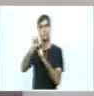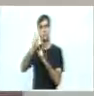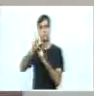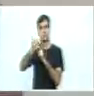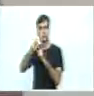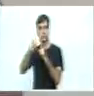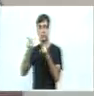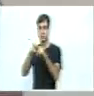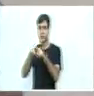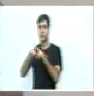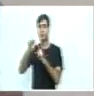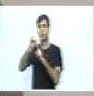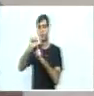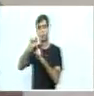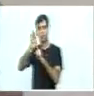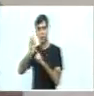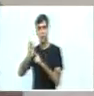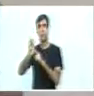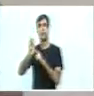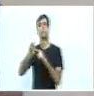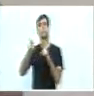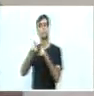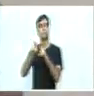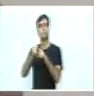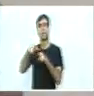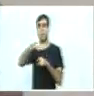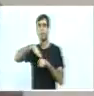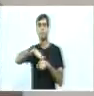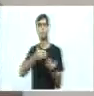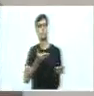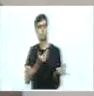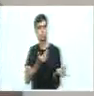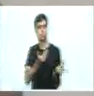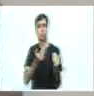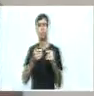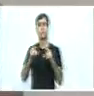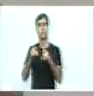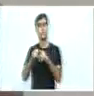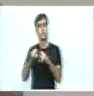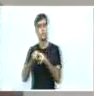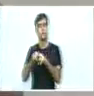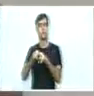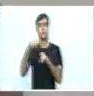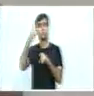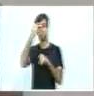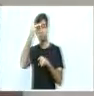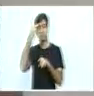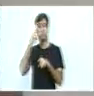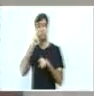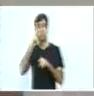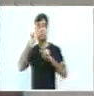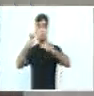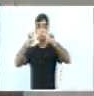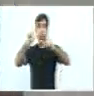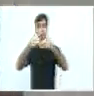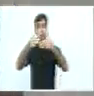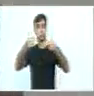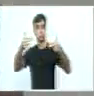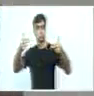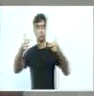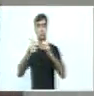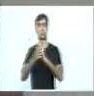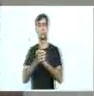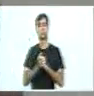que aqui também já esteve, Levante Popular da Juventude, aqueles que nos assistem e nos ouvem pelos veículos